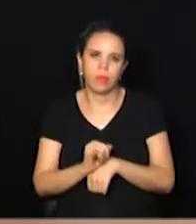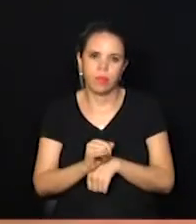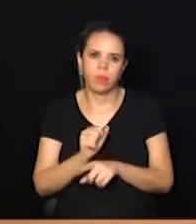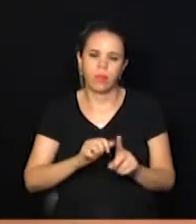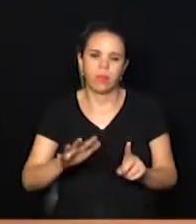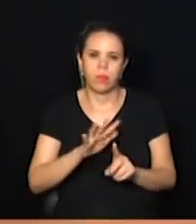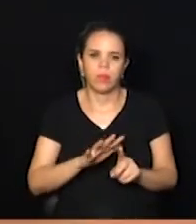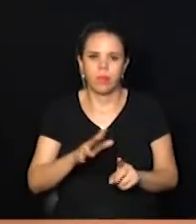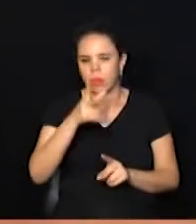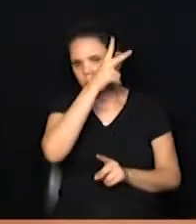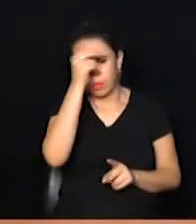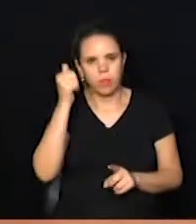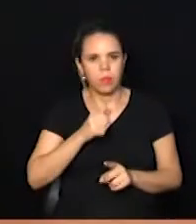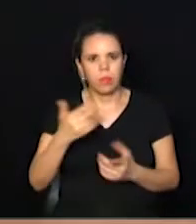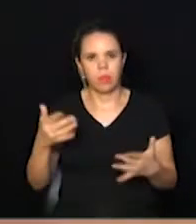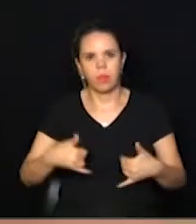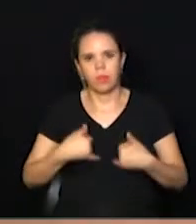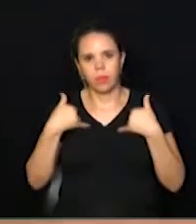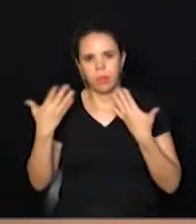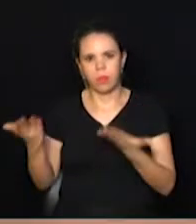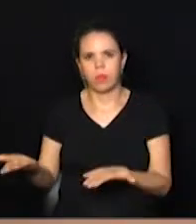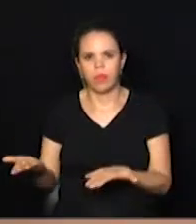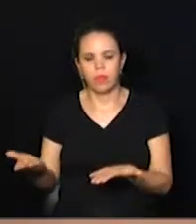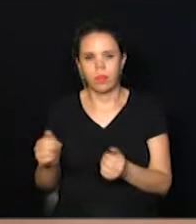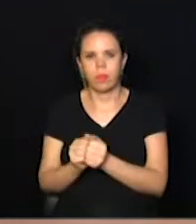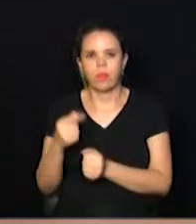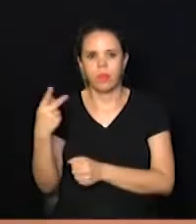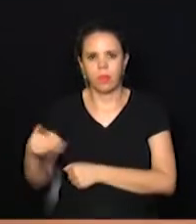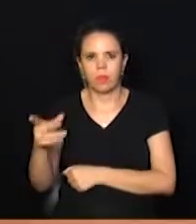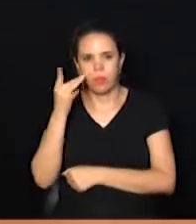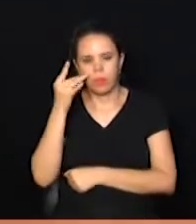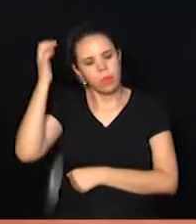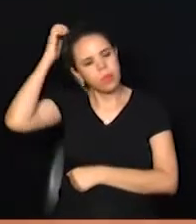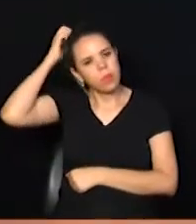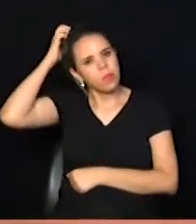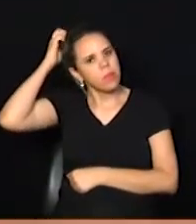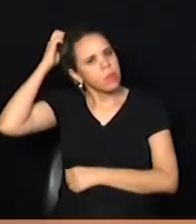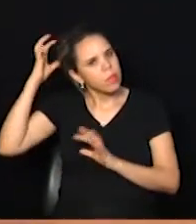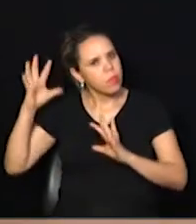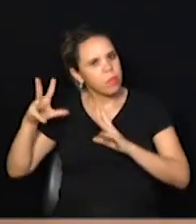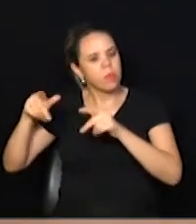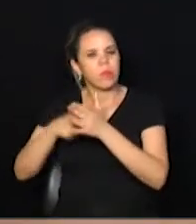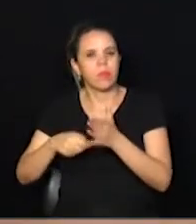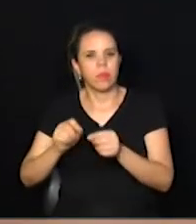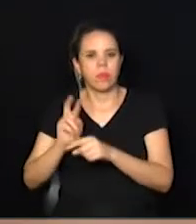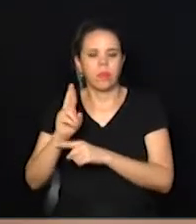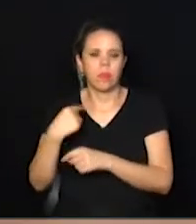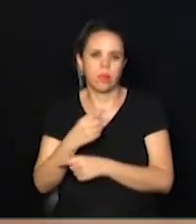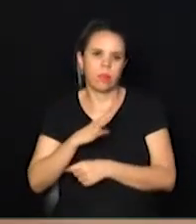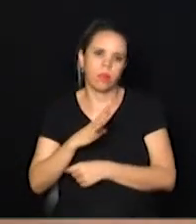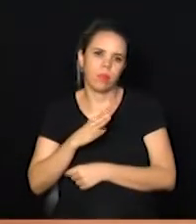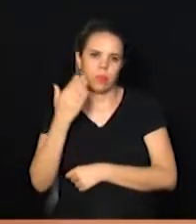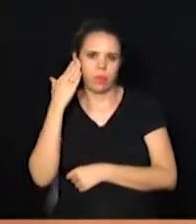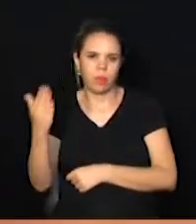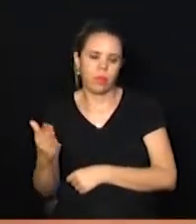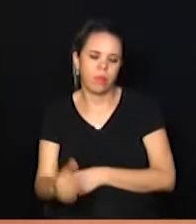sociedade. Prefeita, um orgulho também estar aqui com a sua presença, por tudo que você representou para essa cidade. Muito